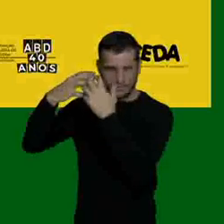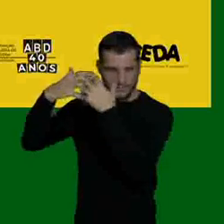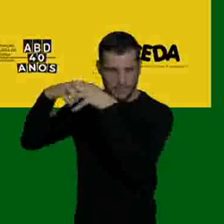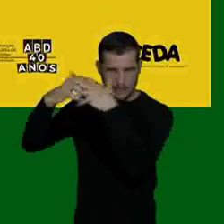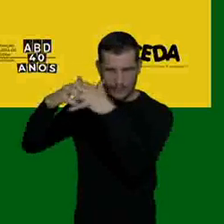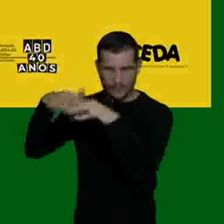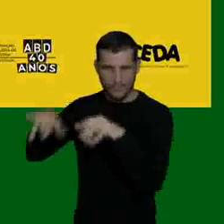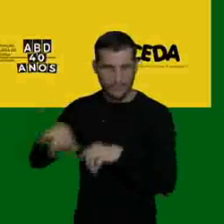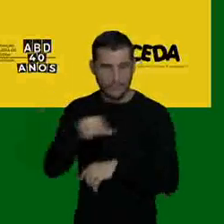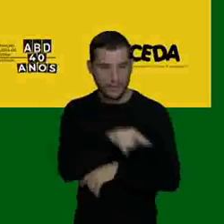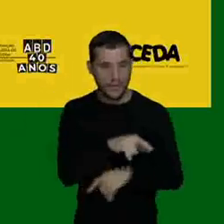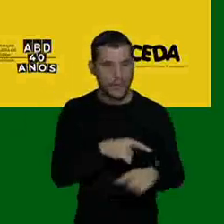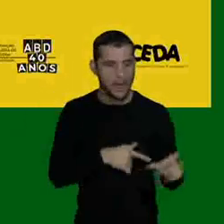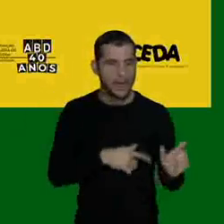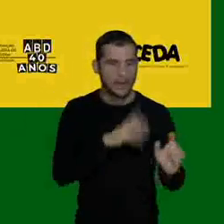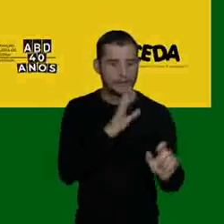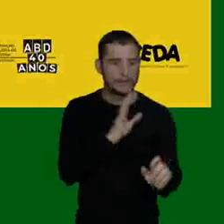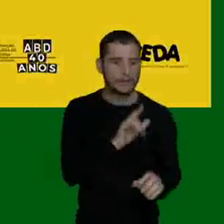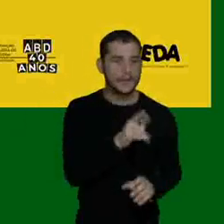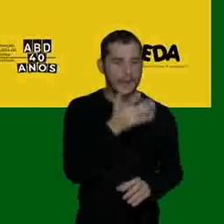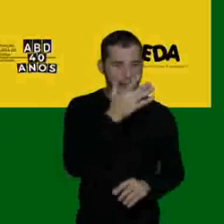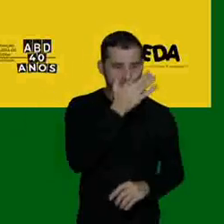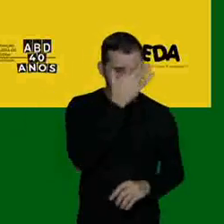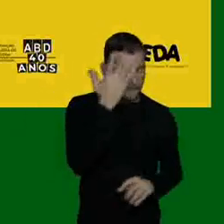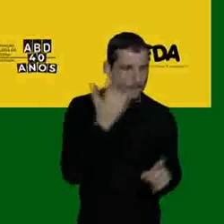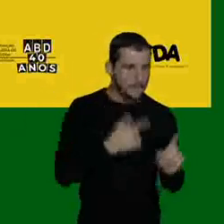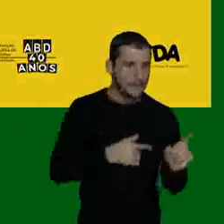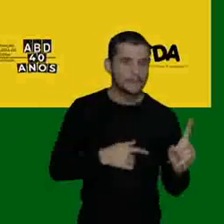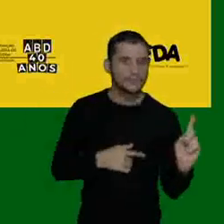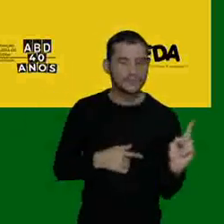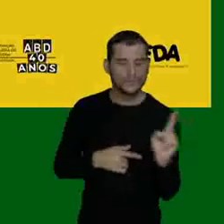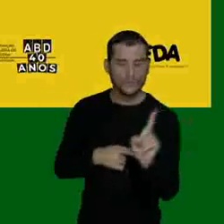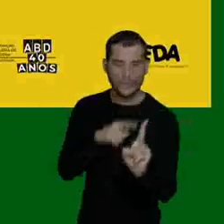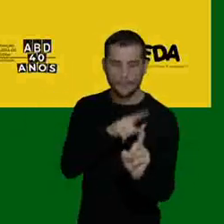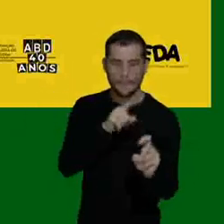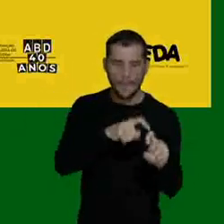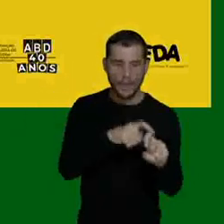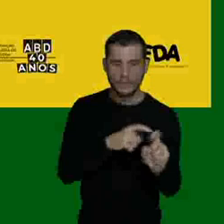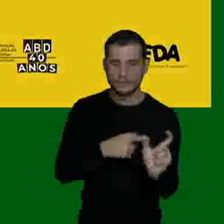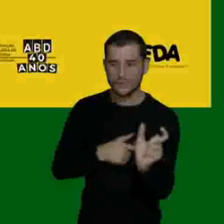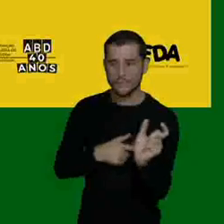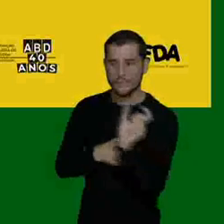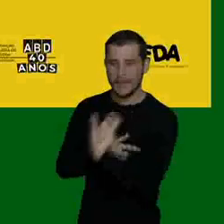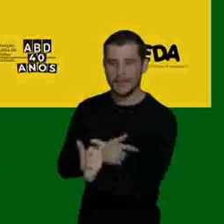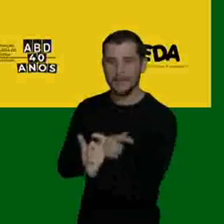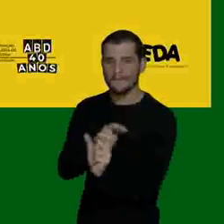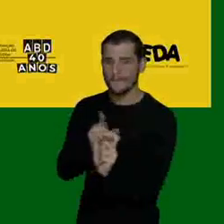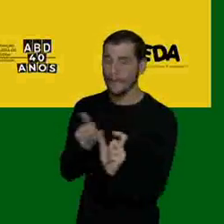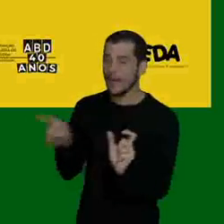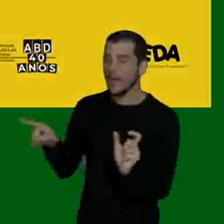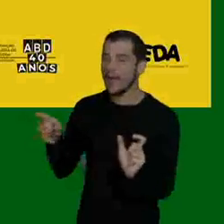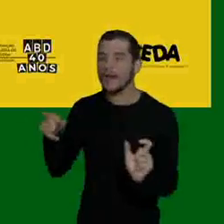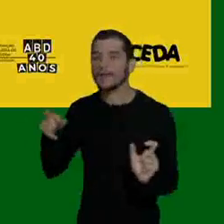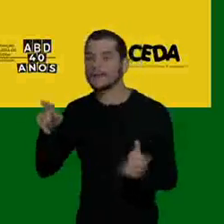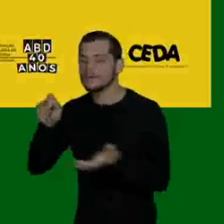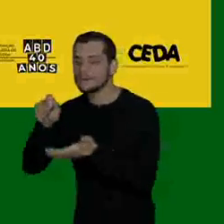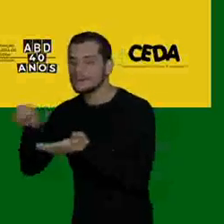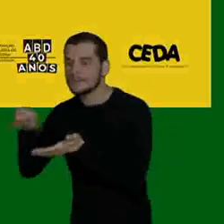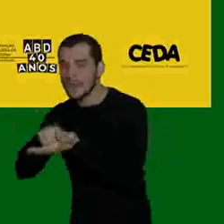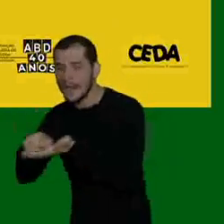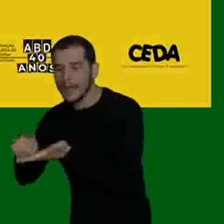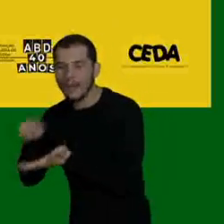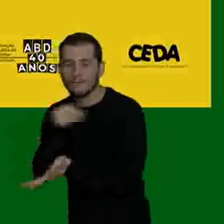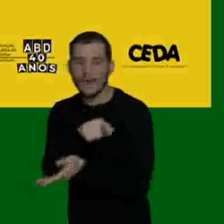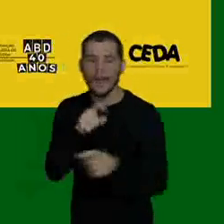fala dá um ditado aí essa criança já vem pra gente eh essa criança é disléxica aí a gente vai passar